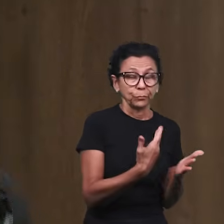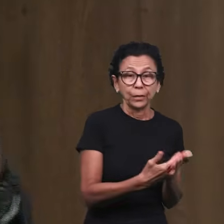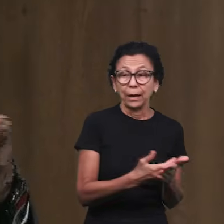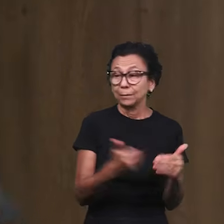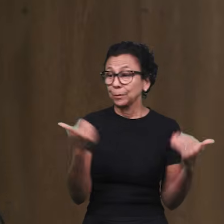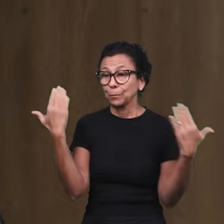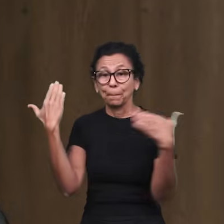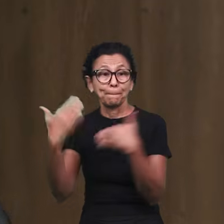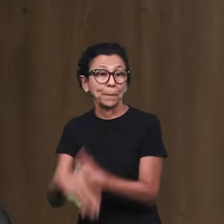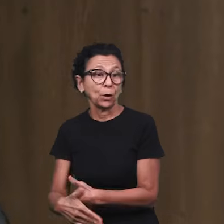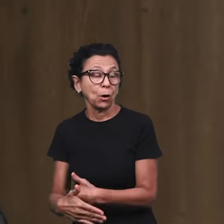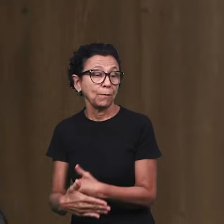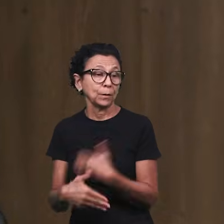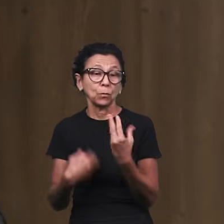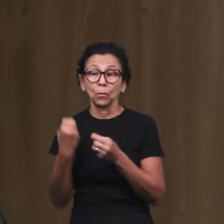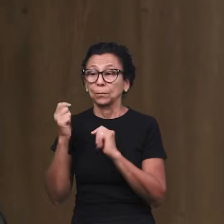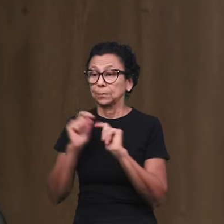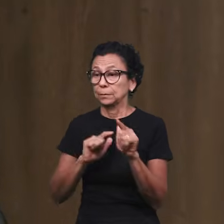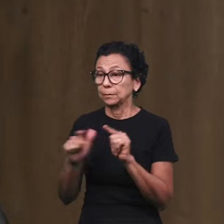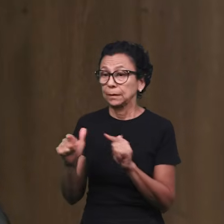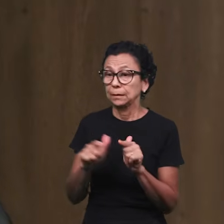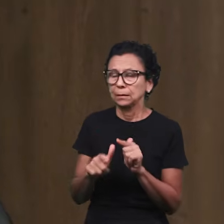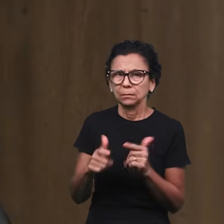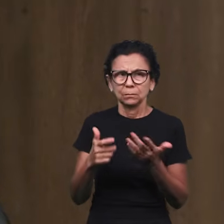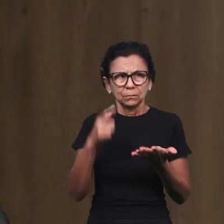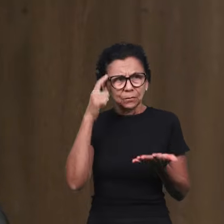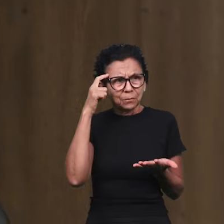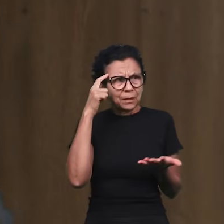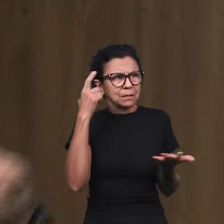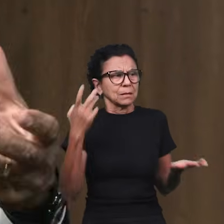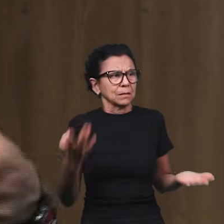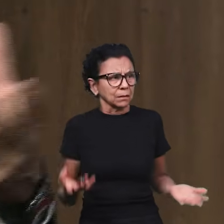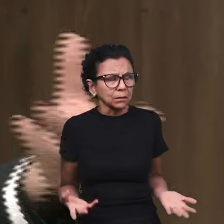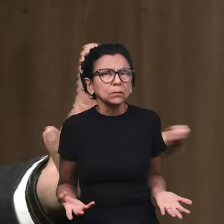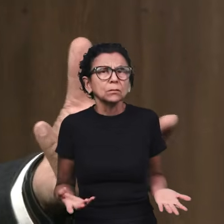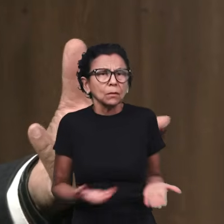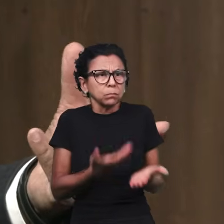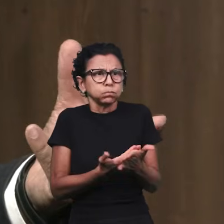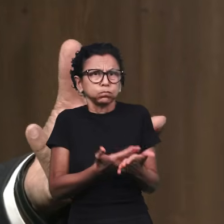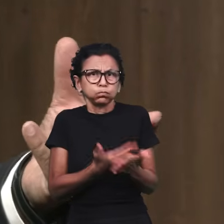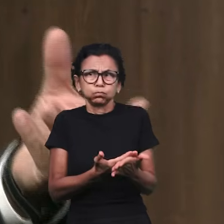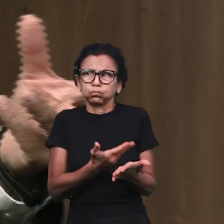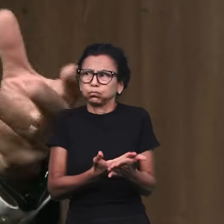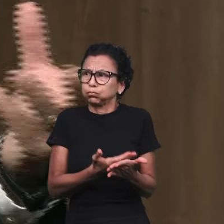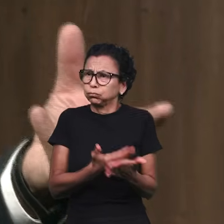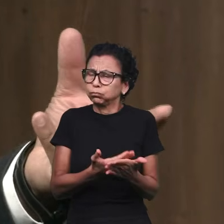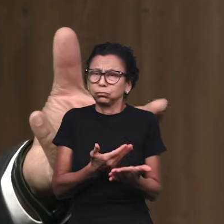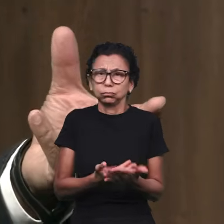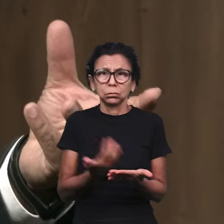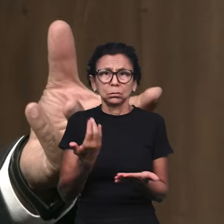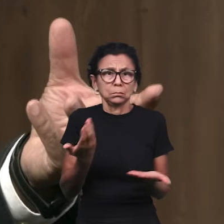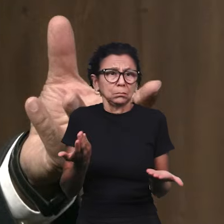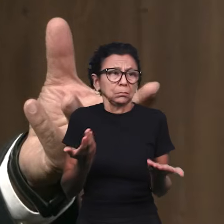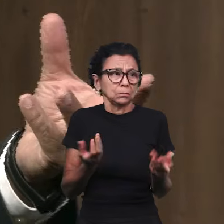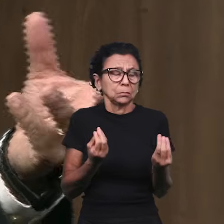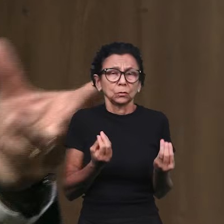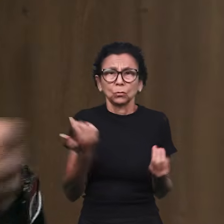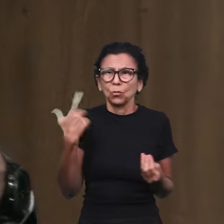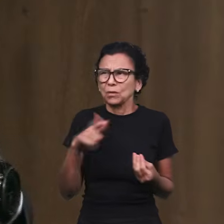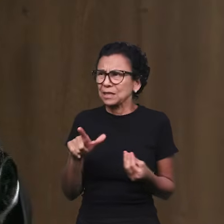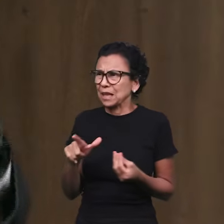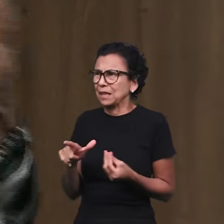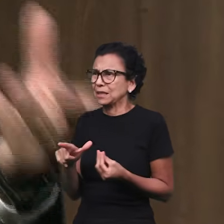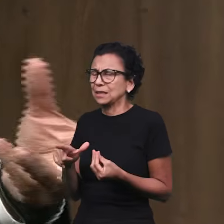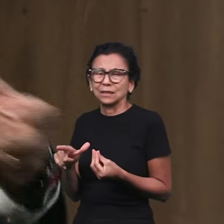para estudar. Eu fico pensando que realmente deve ter muita coisa para fazer que não consegue estudar, não é? E